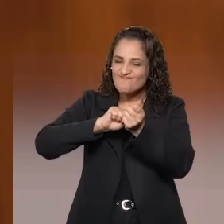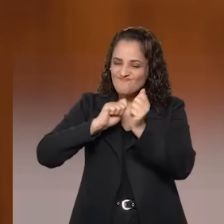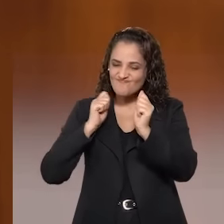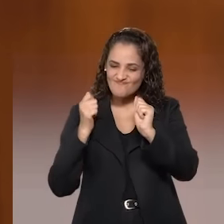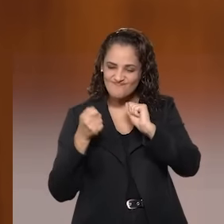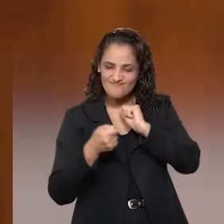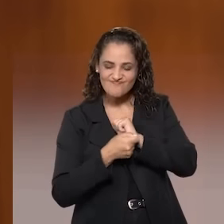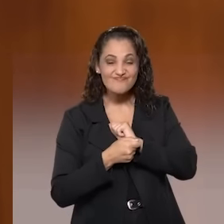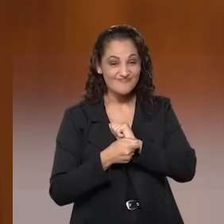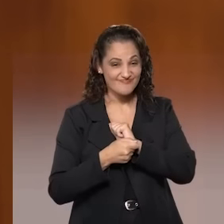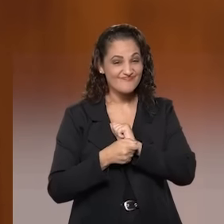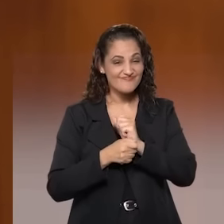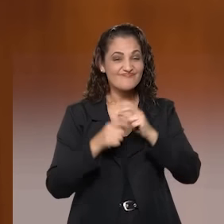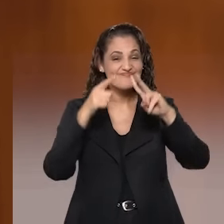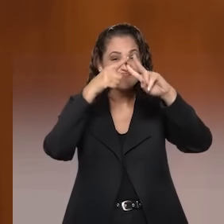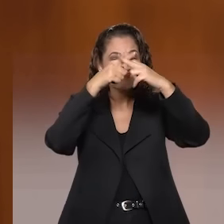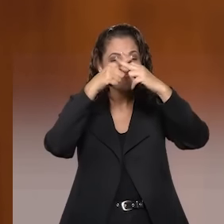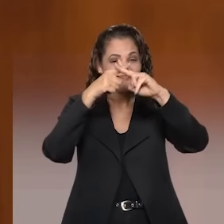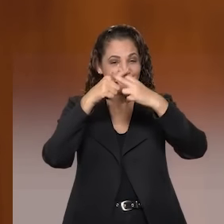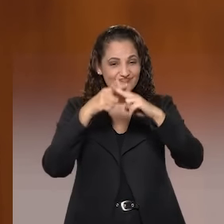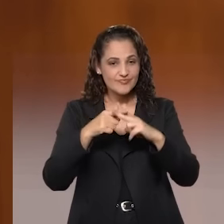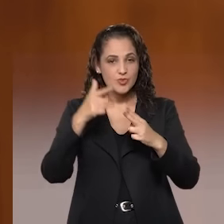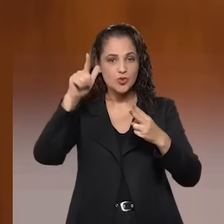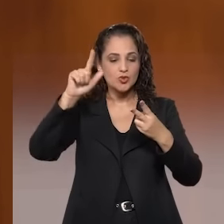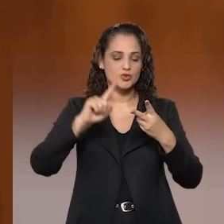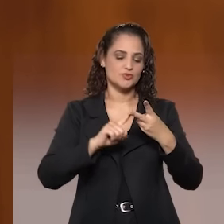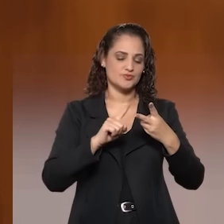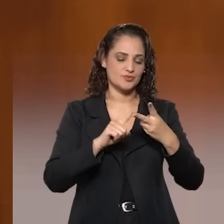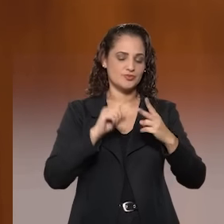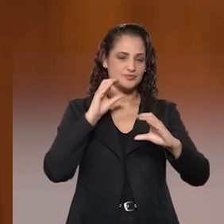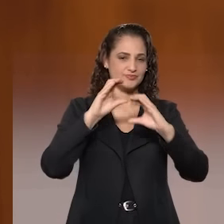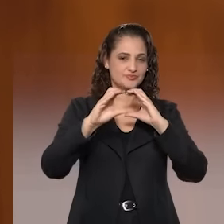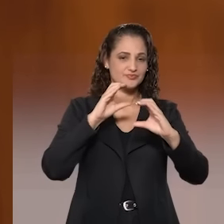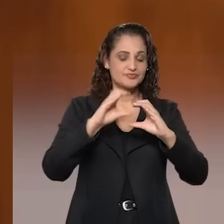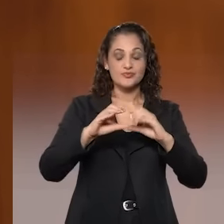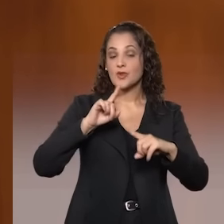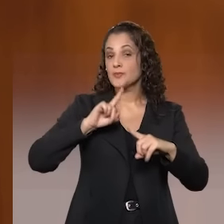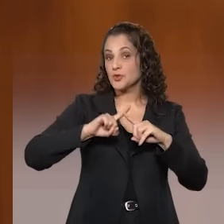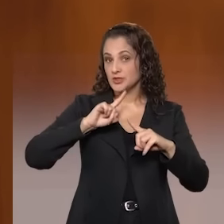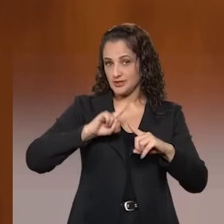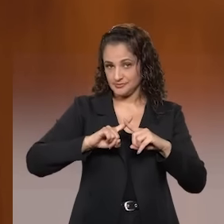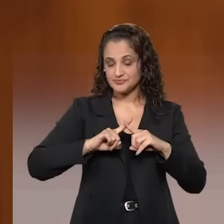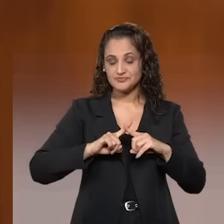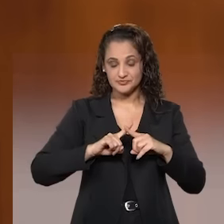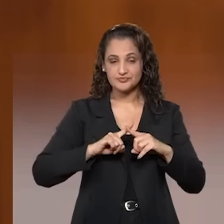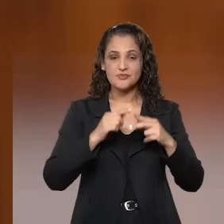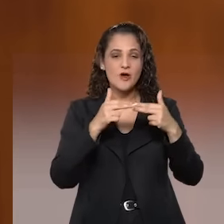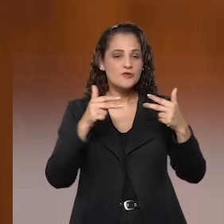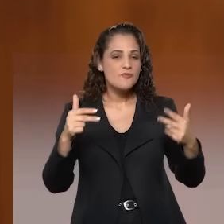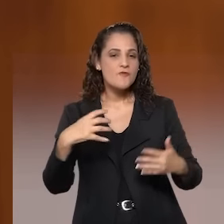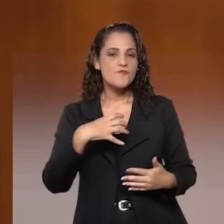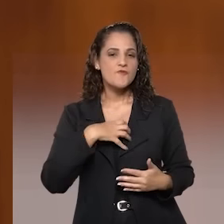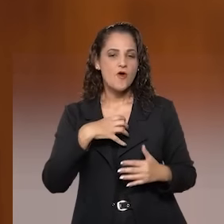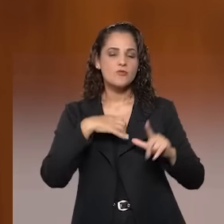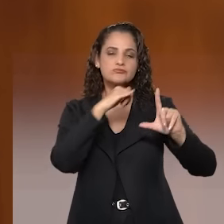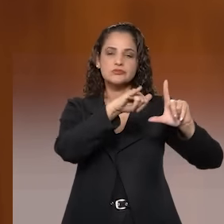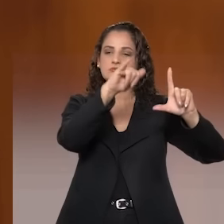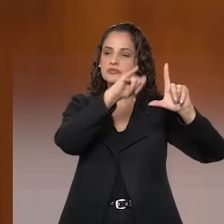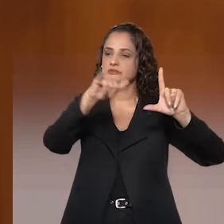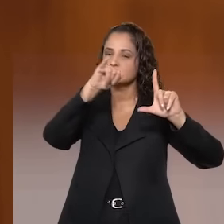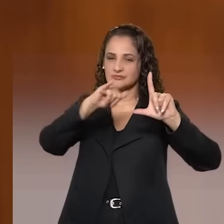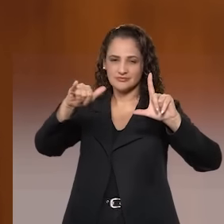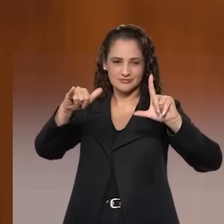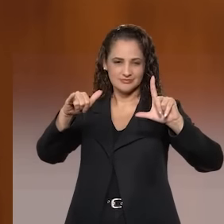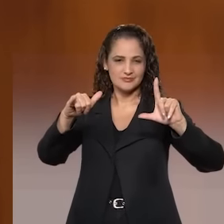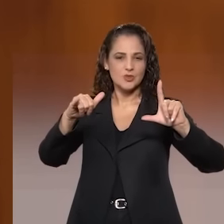repaginado o outro ponto que eu coloquei a comunicação é que as diversas formas de mídia